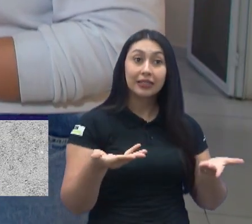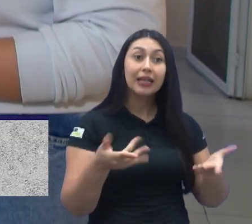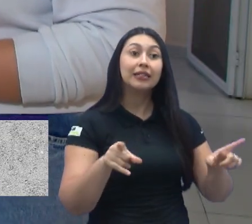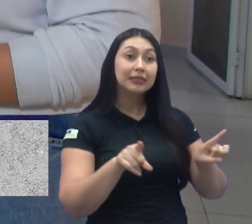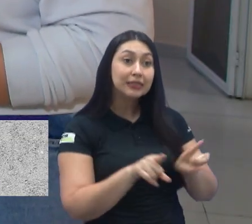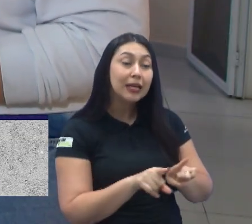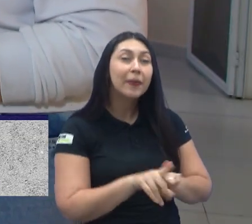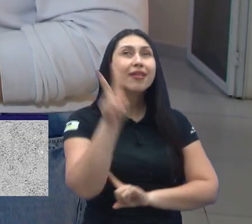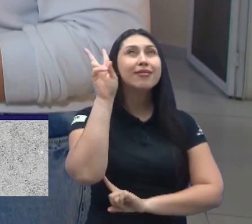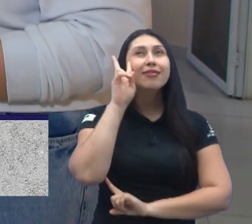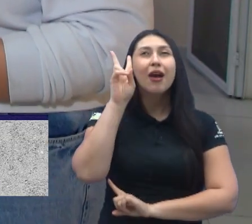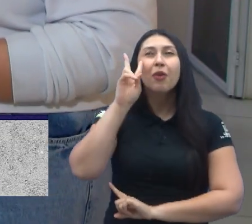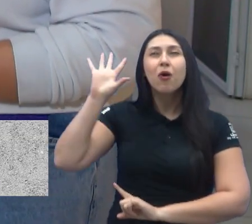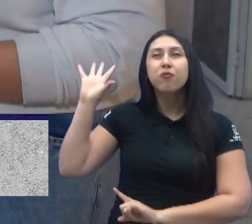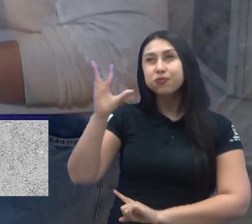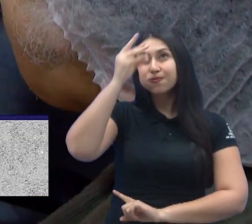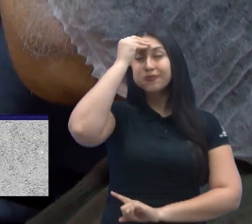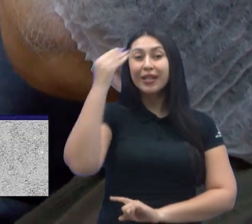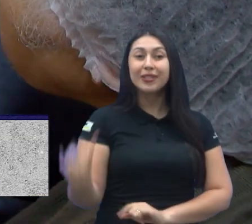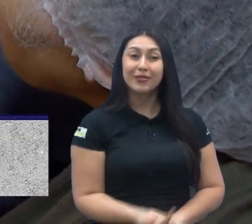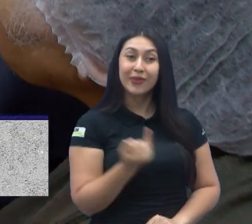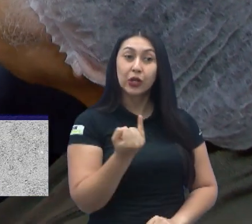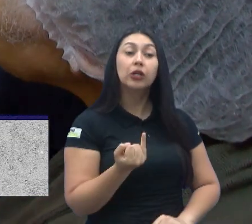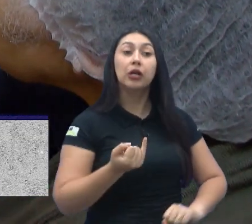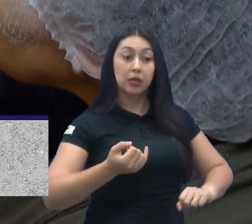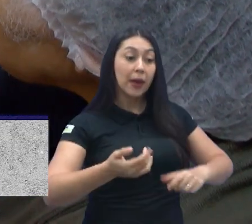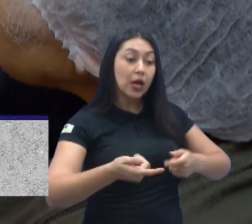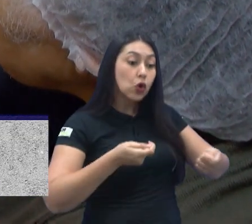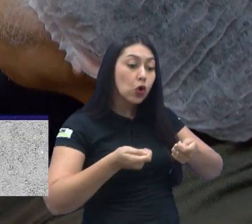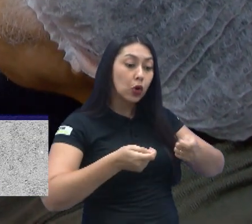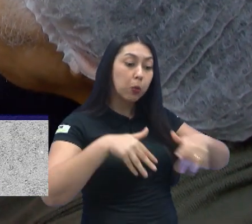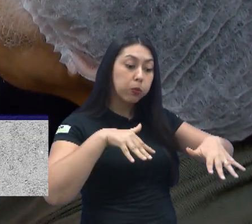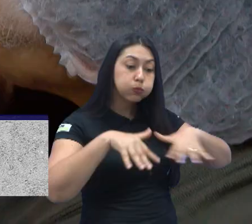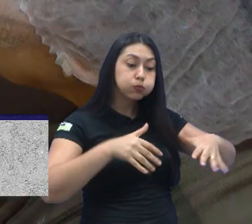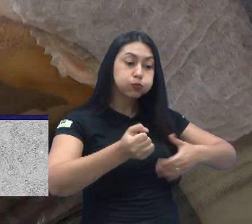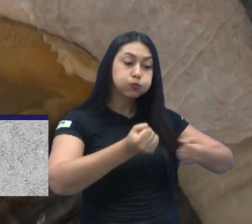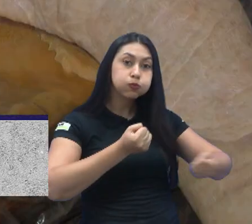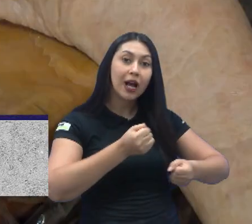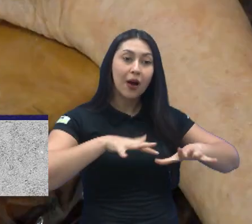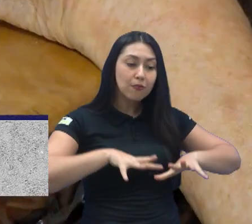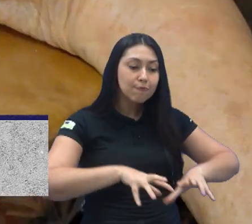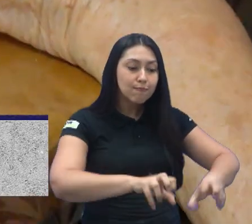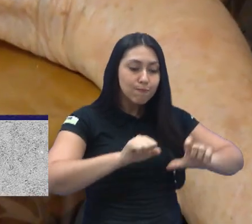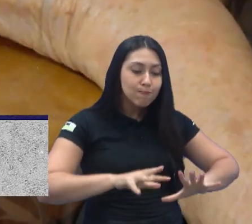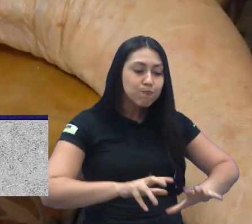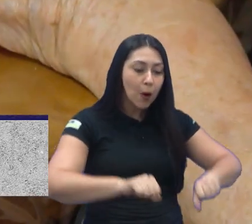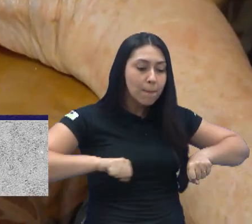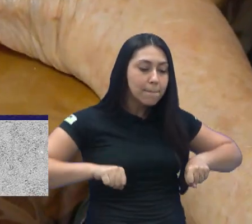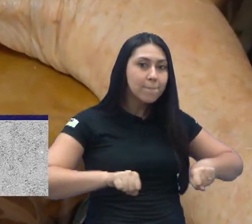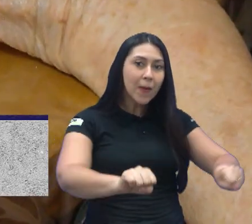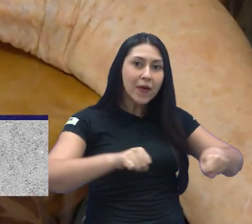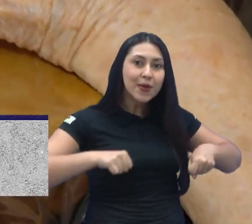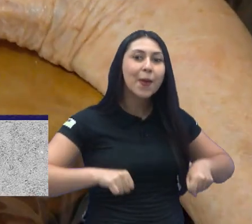de memórias também é muito importante, a coordenação motora, né? No fato de você estar ali mexendo na massa, abrindo a massa,